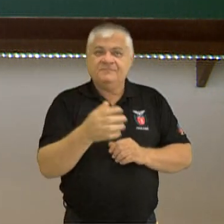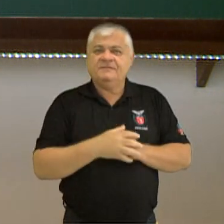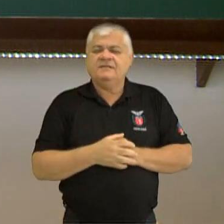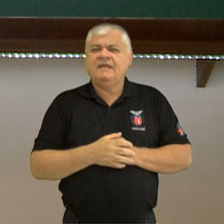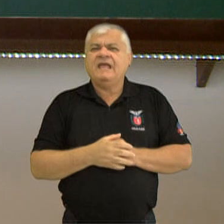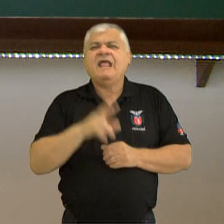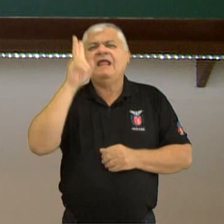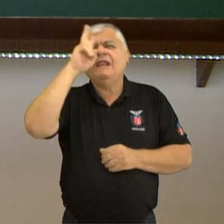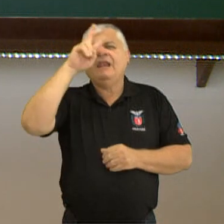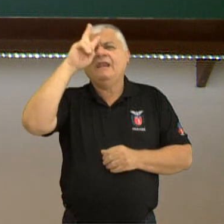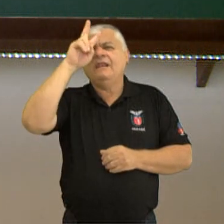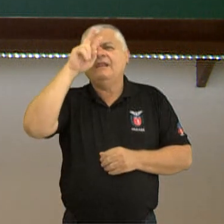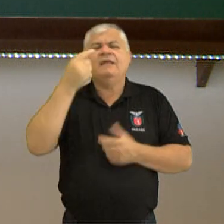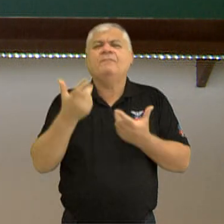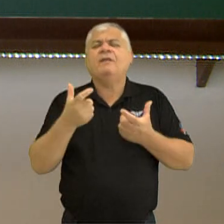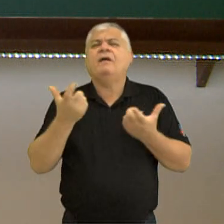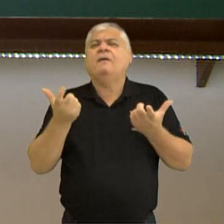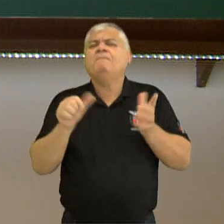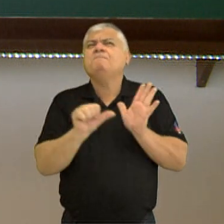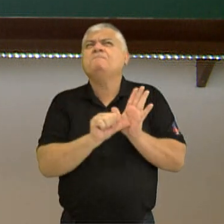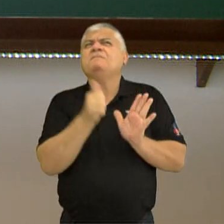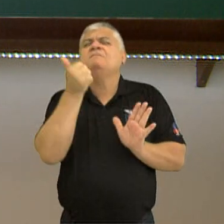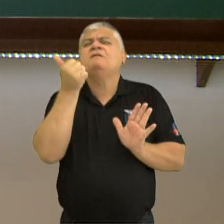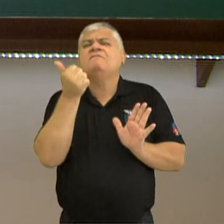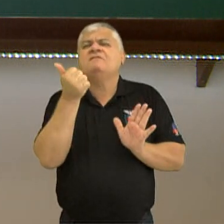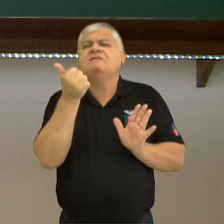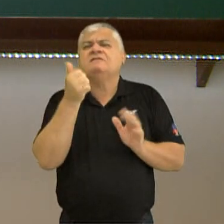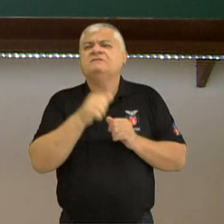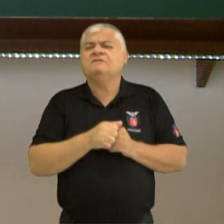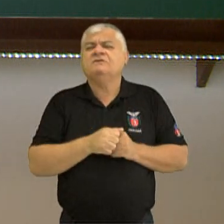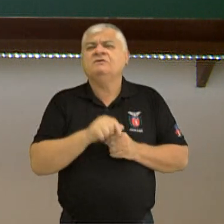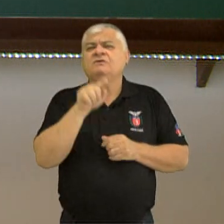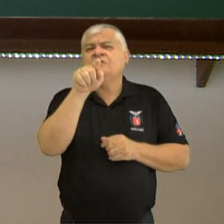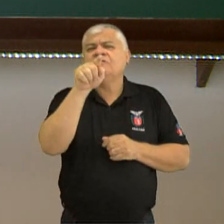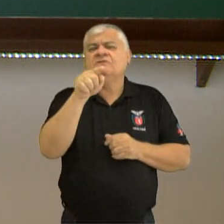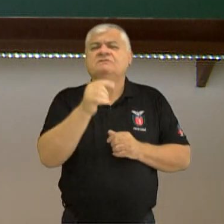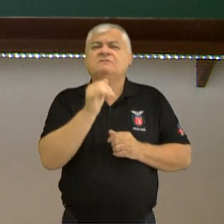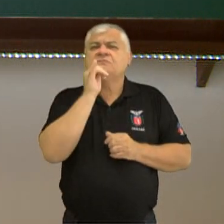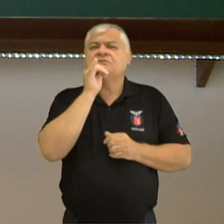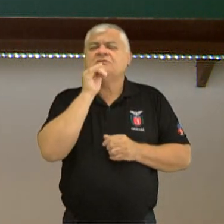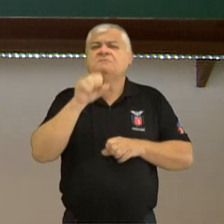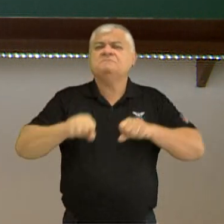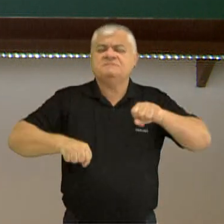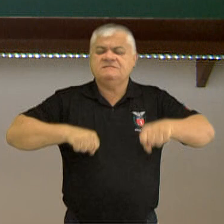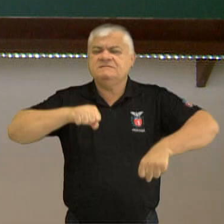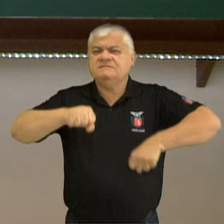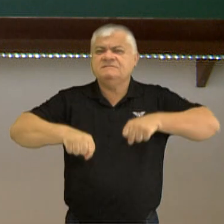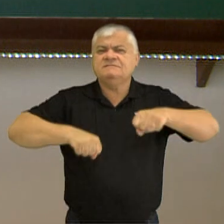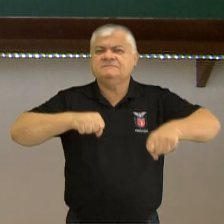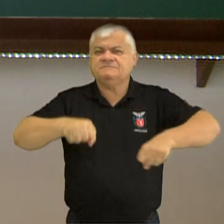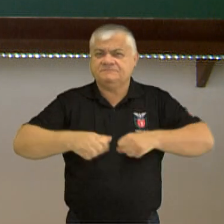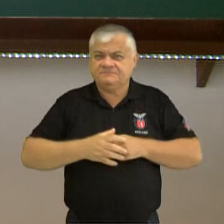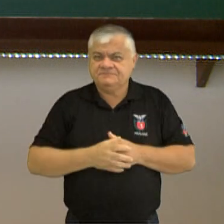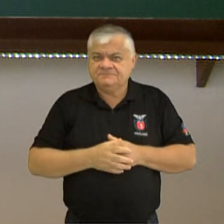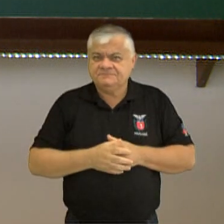Procure lembrar qual foi a primeira vez que você andou de bicicleta.